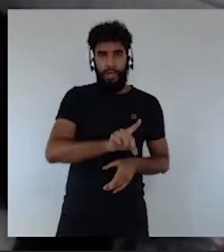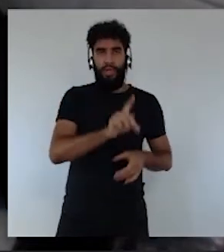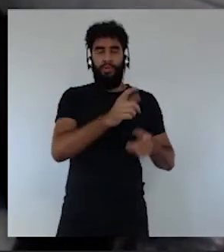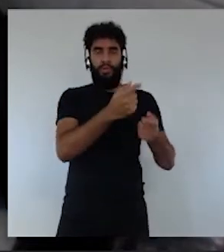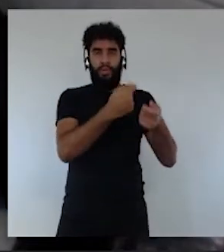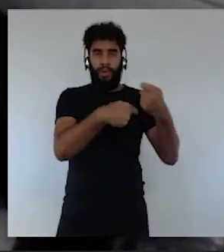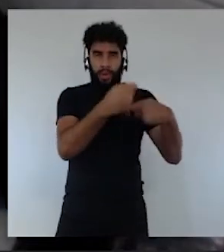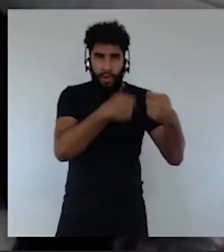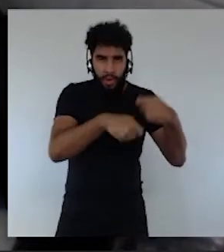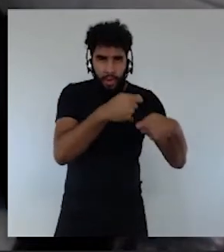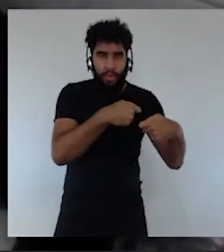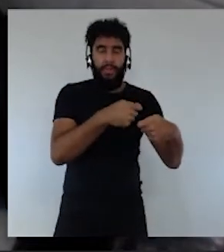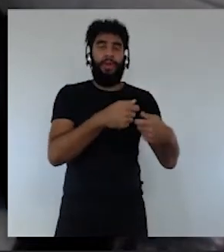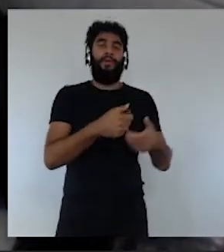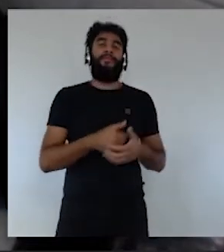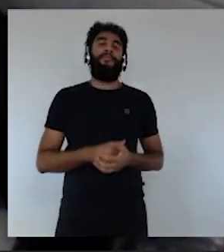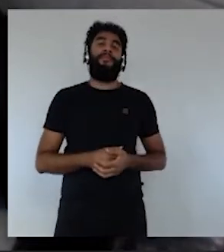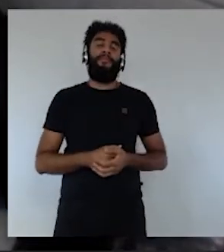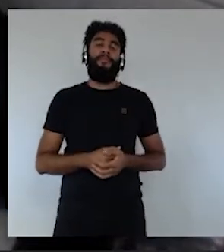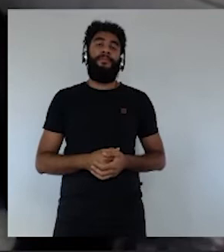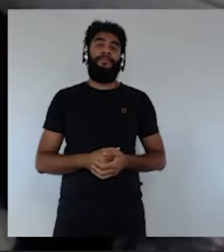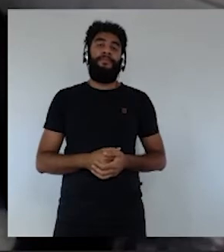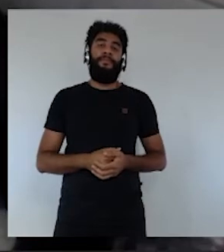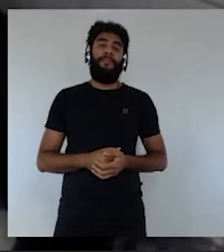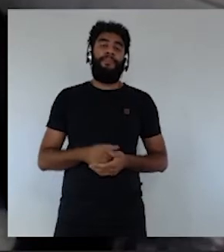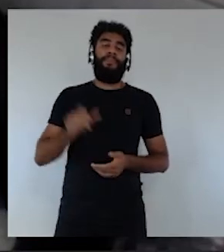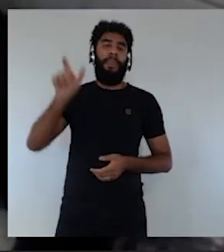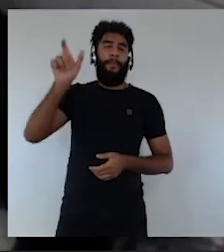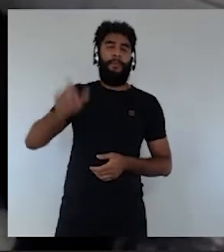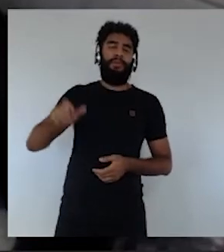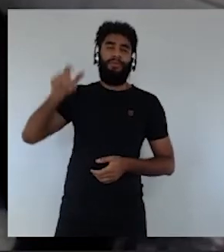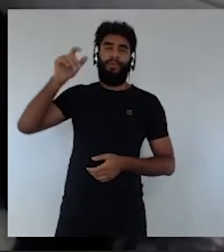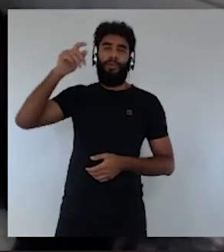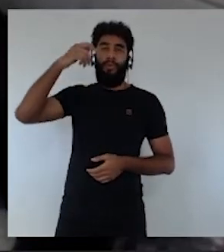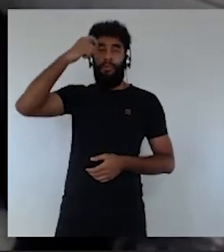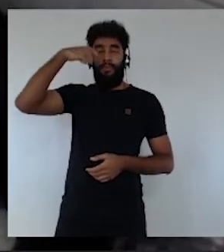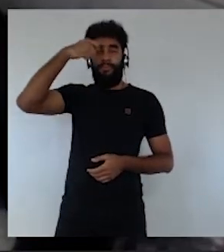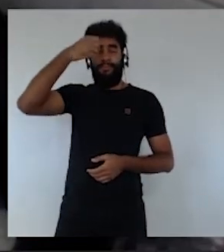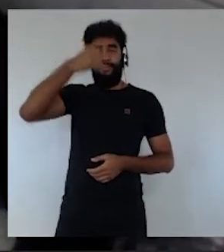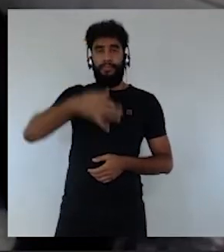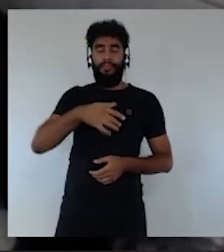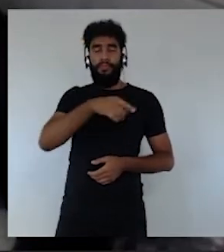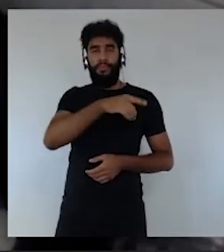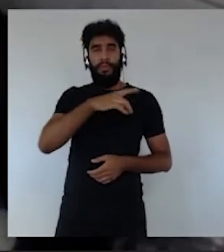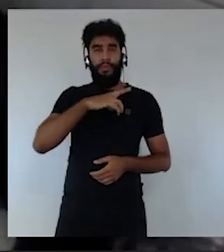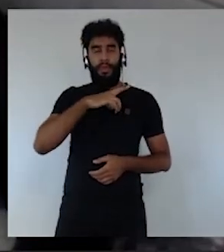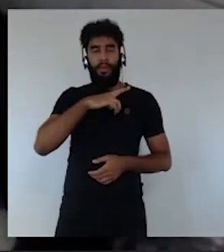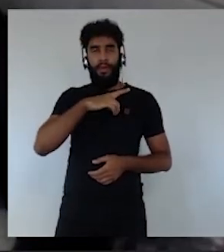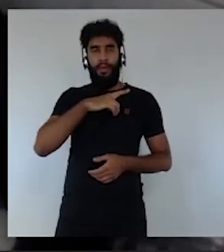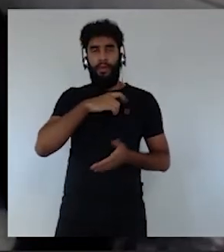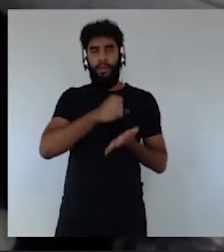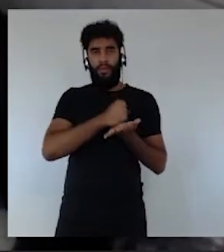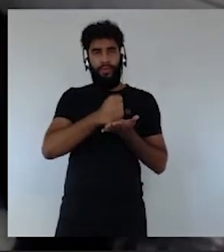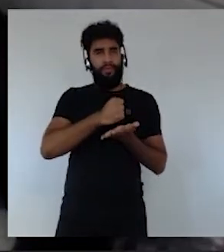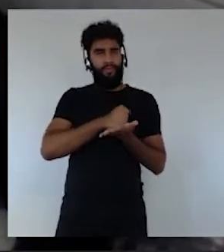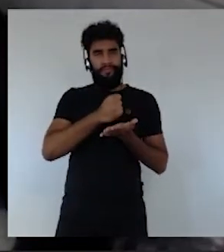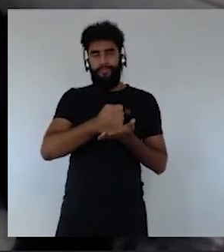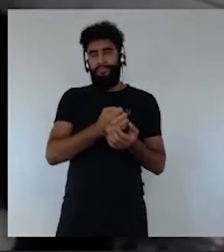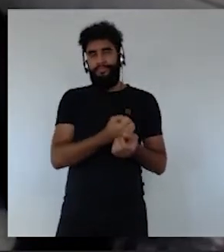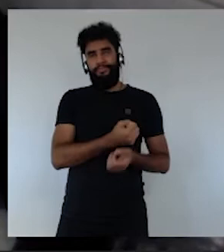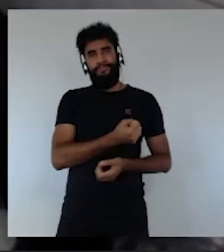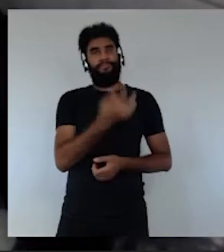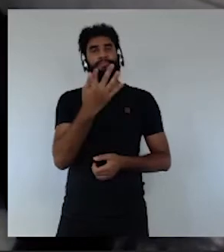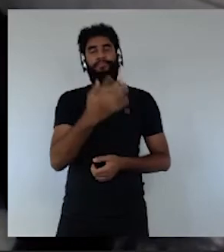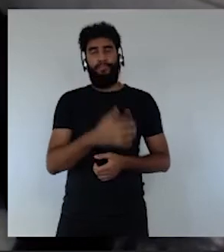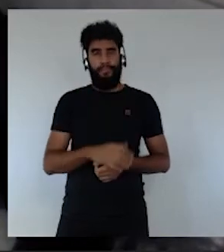que o Coase nos diz, que uma sociedade é um feixe de contratos, porque, buscando aí